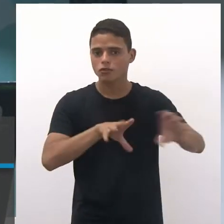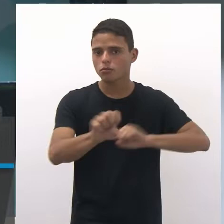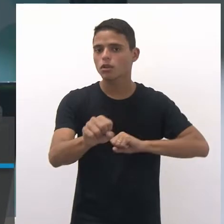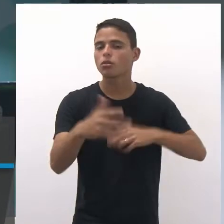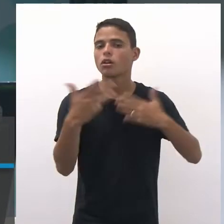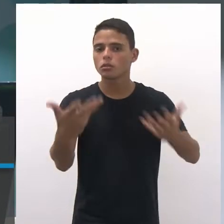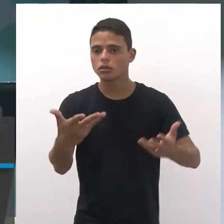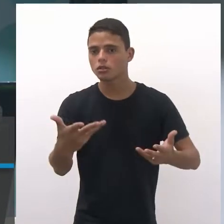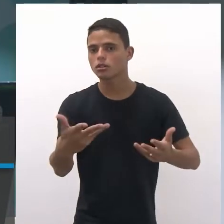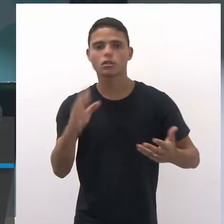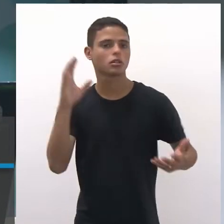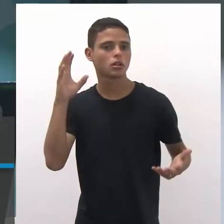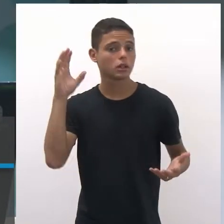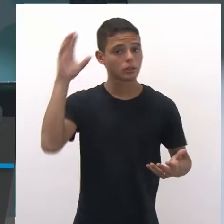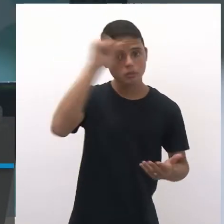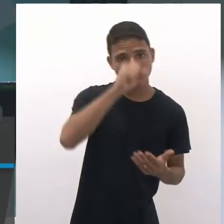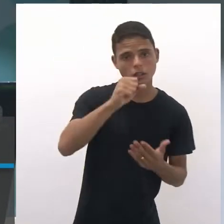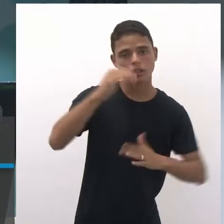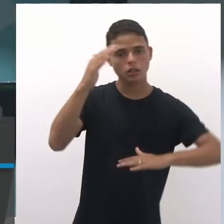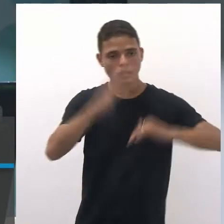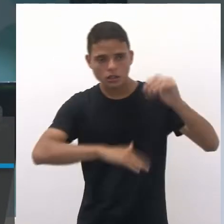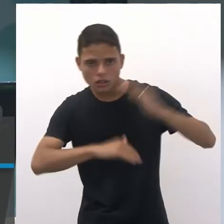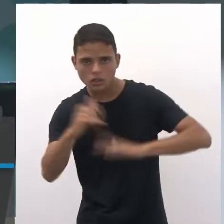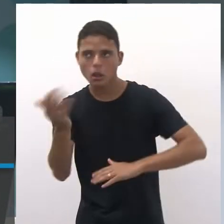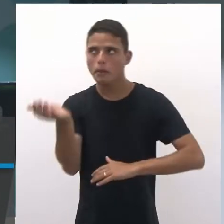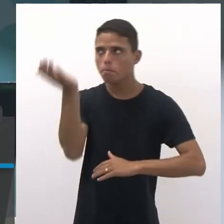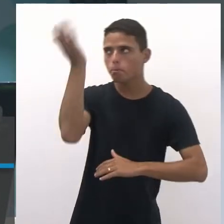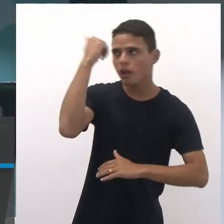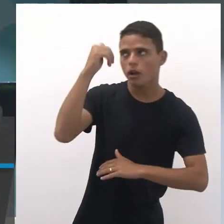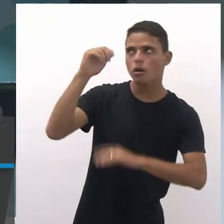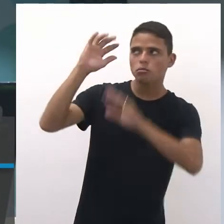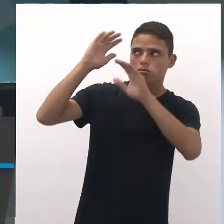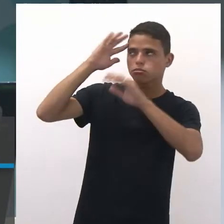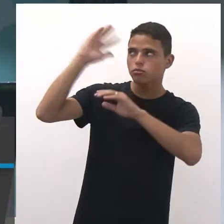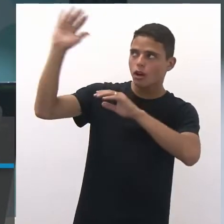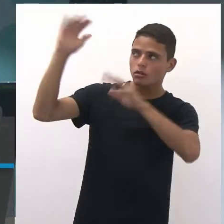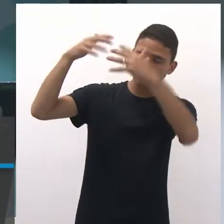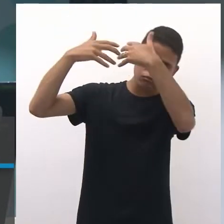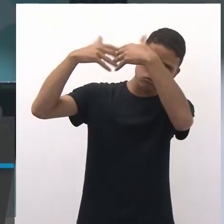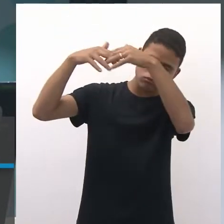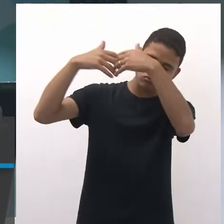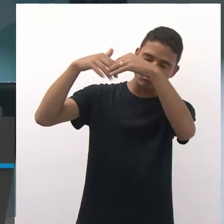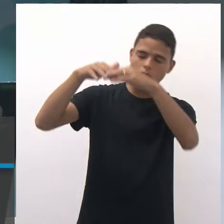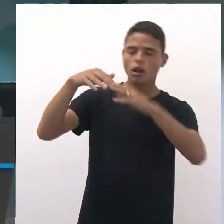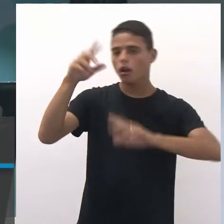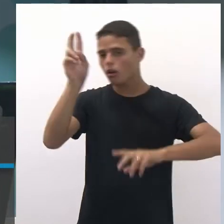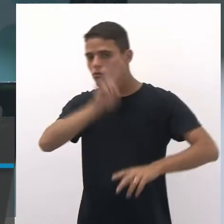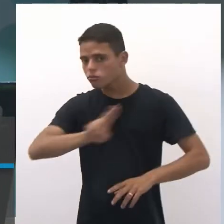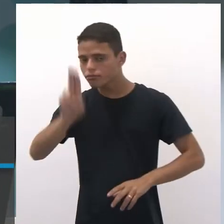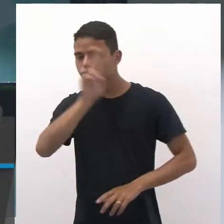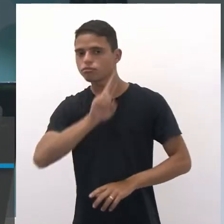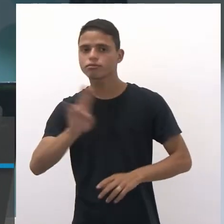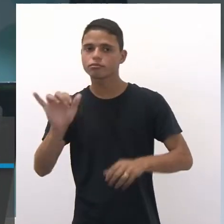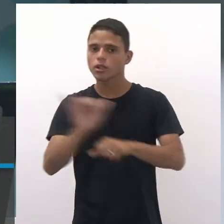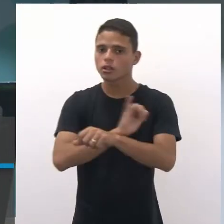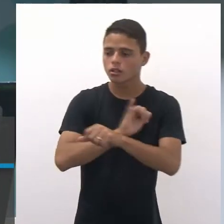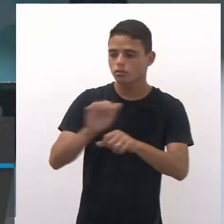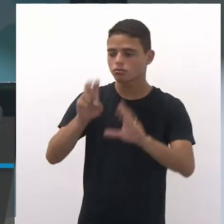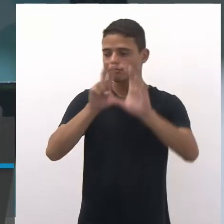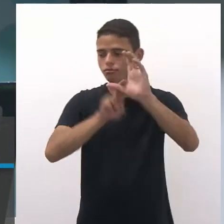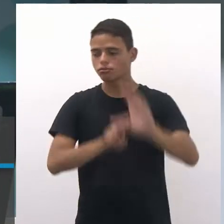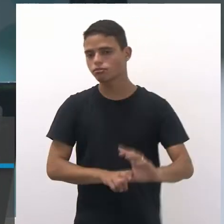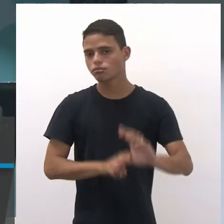Né? Aprimorar o pensamento, a reflexão do uso metodológico de outras fontes e de